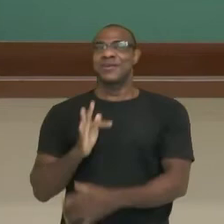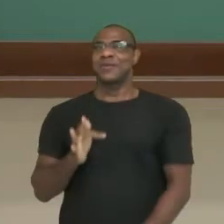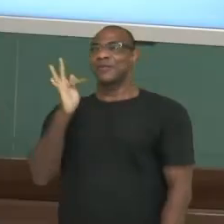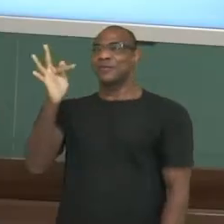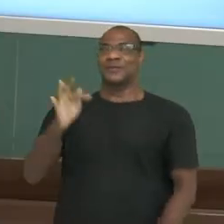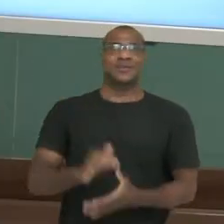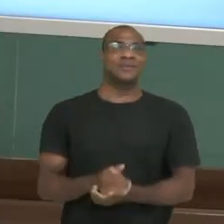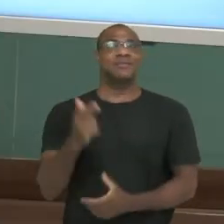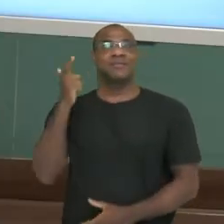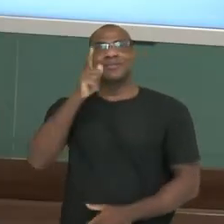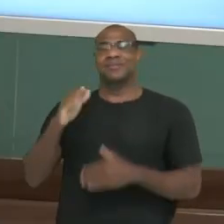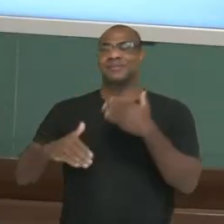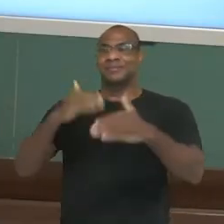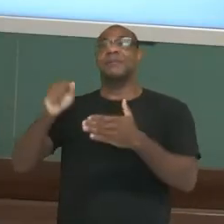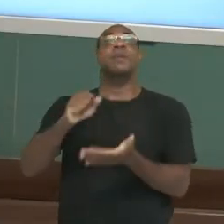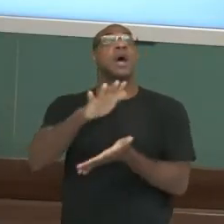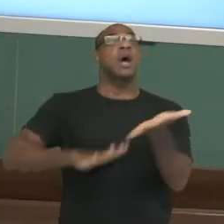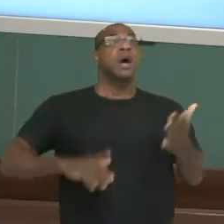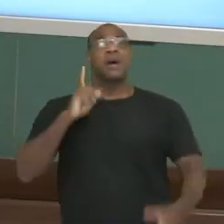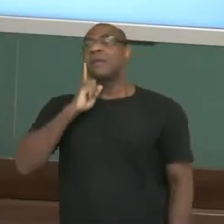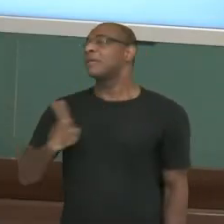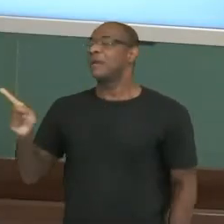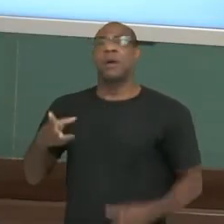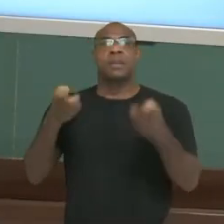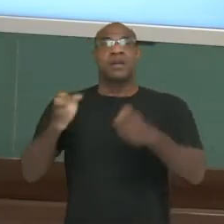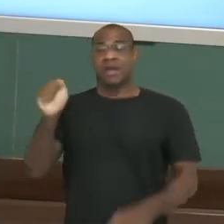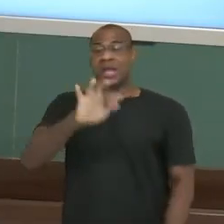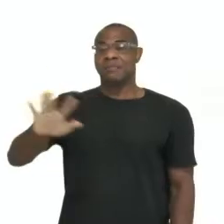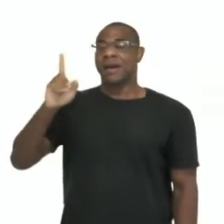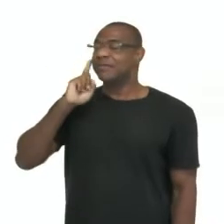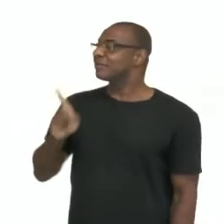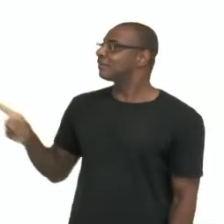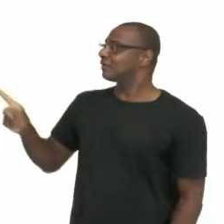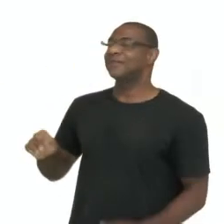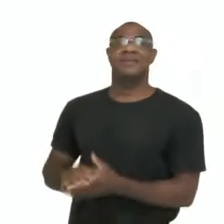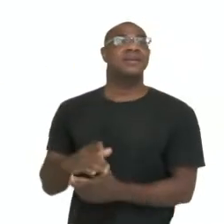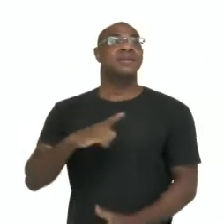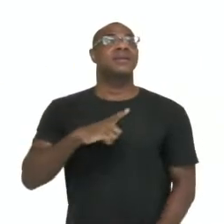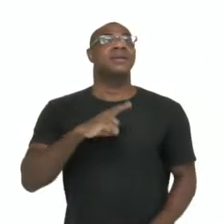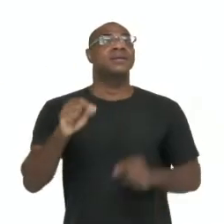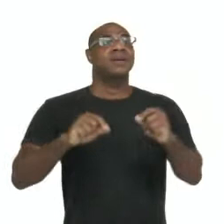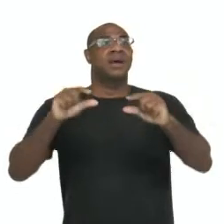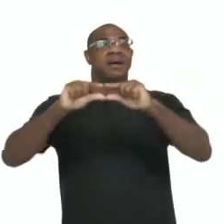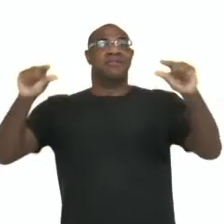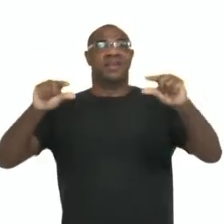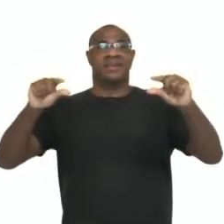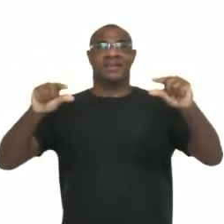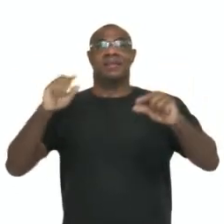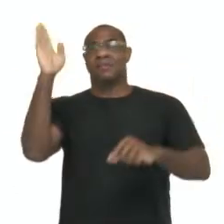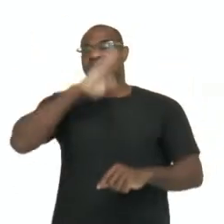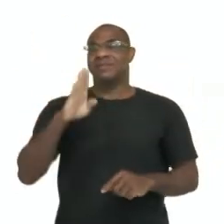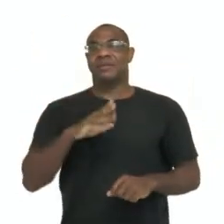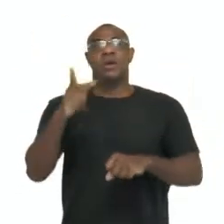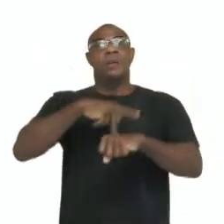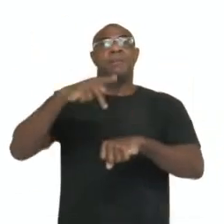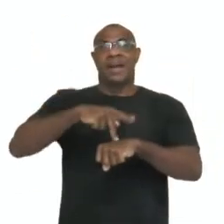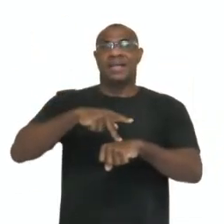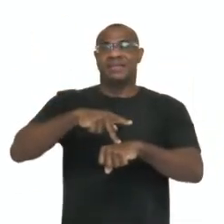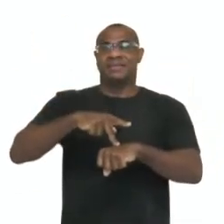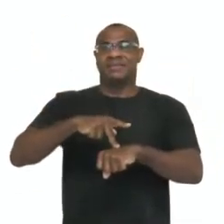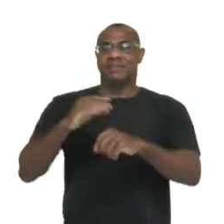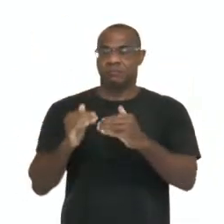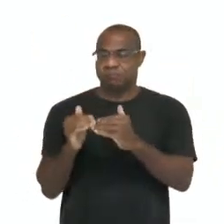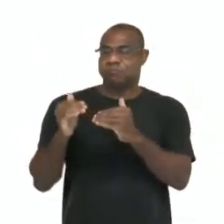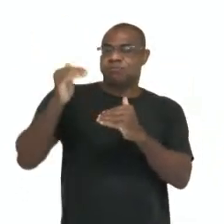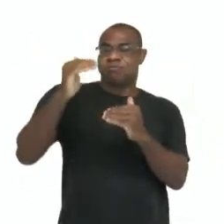alcançando. Atividade para você, observe bem essa imagem, onde está ali de novo a frase, Brasil, um país que vai para